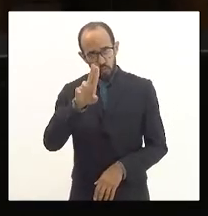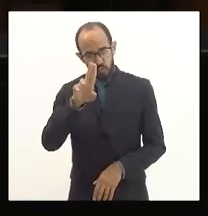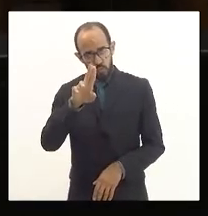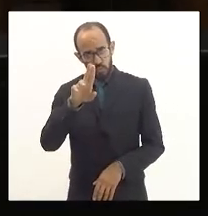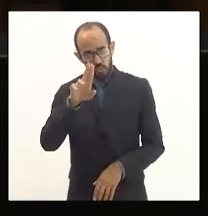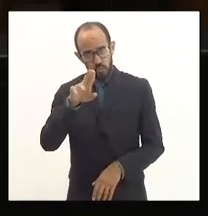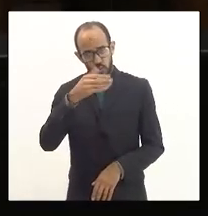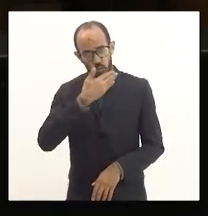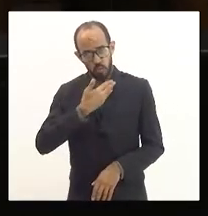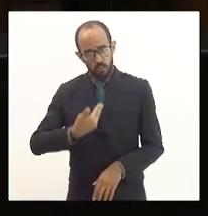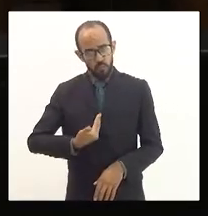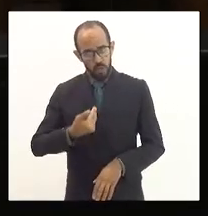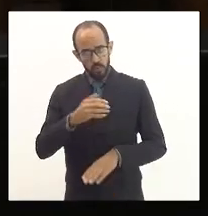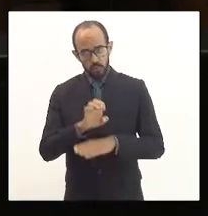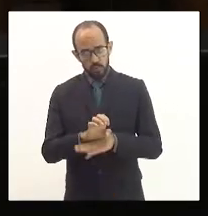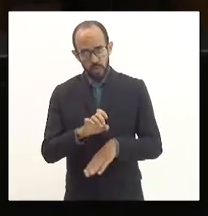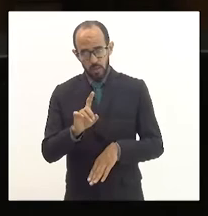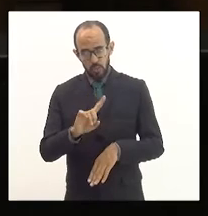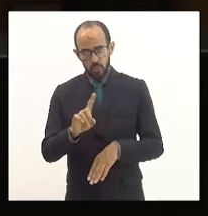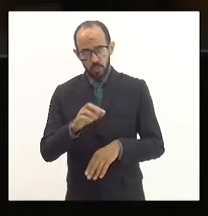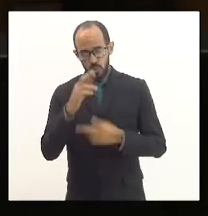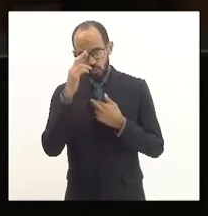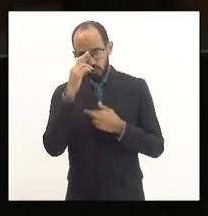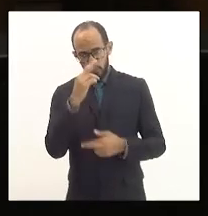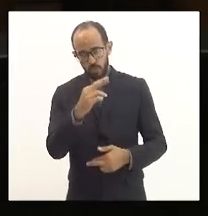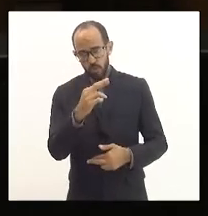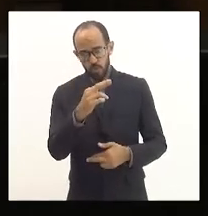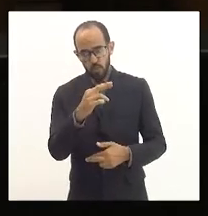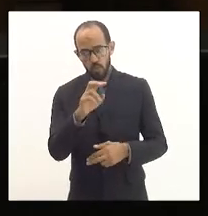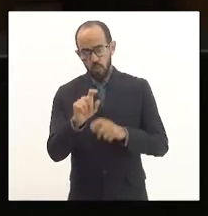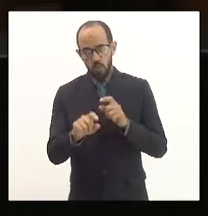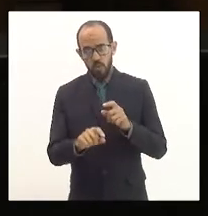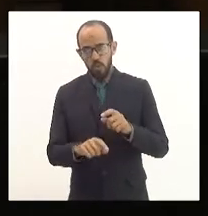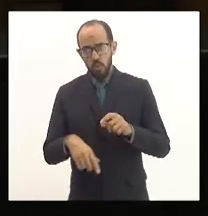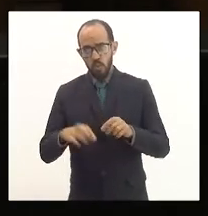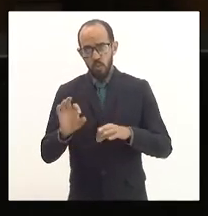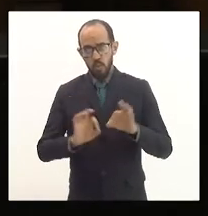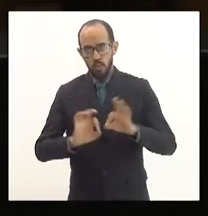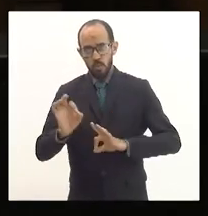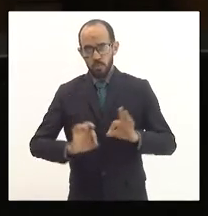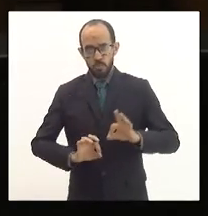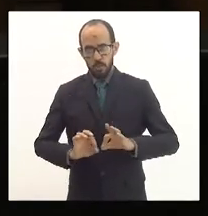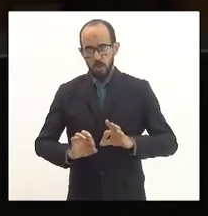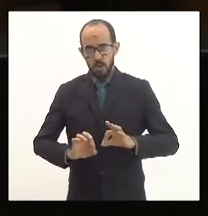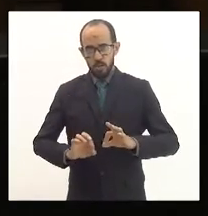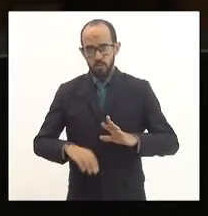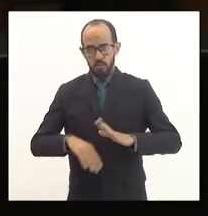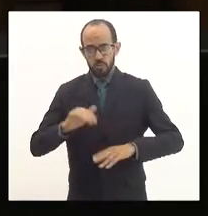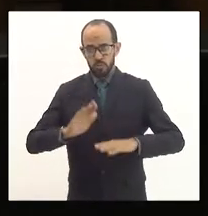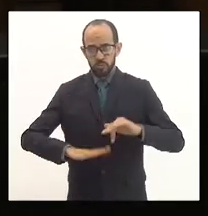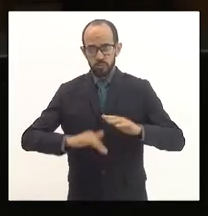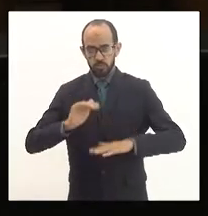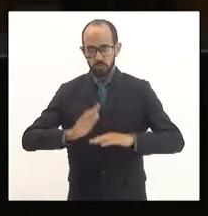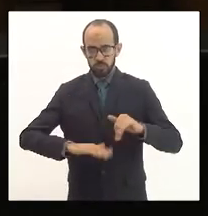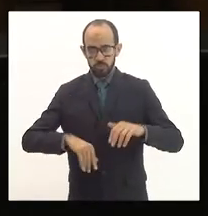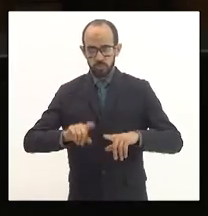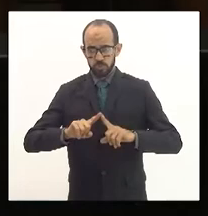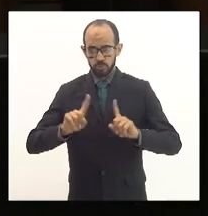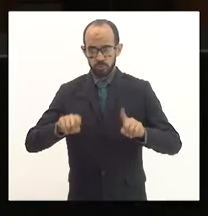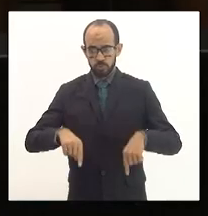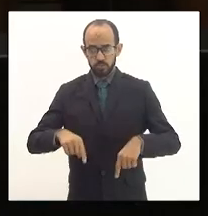estadual não cumpriu com a questão do plano de carreiras do funcionalismo